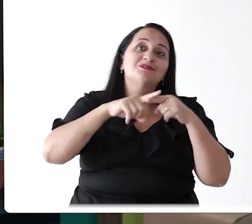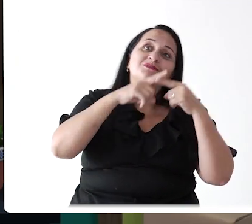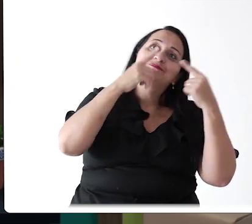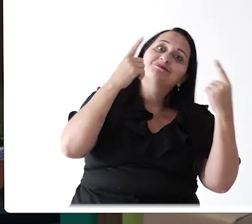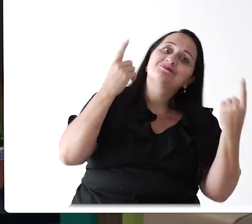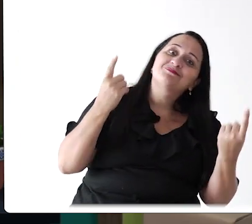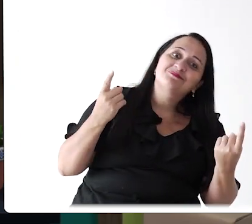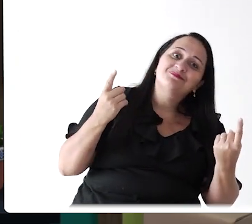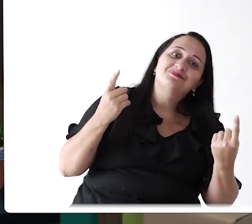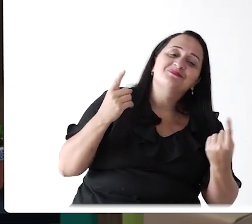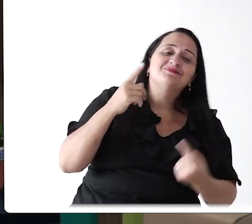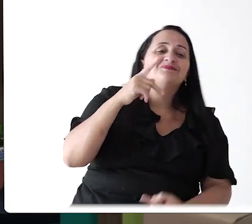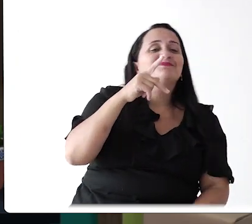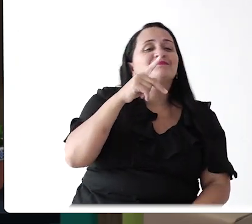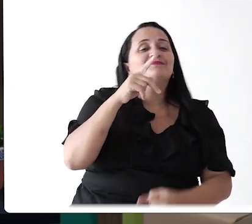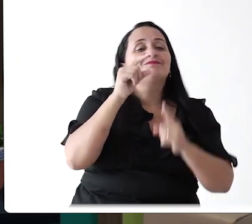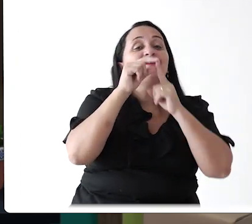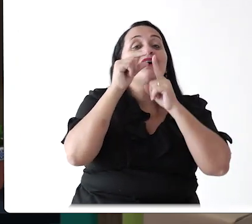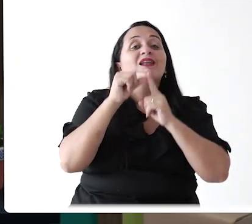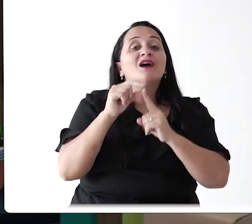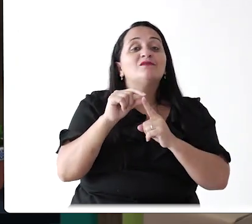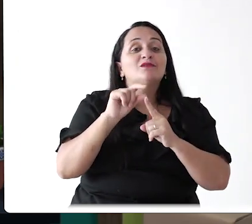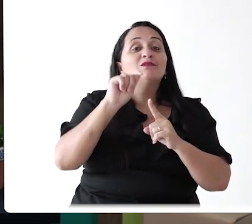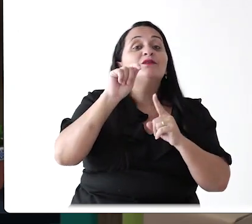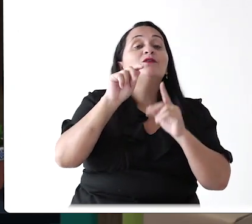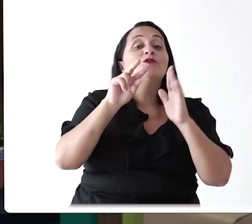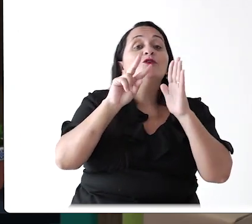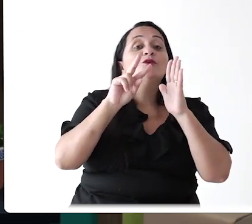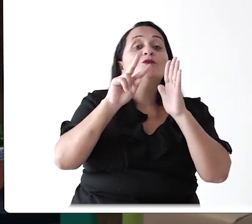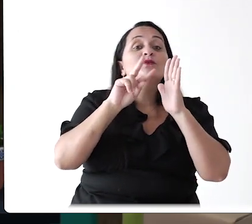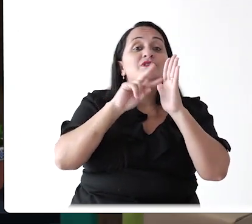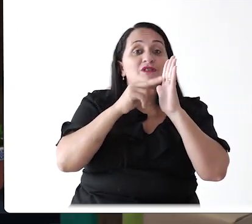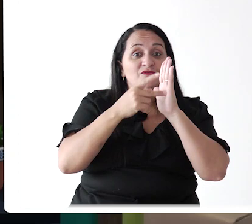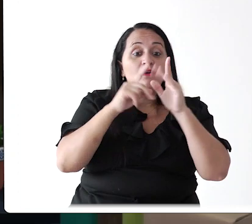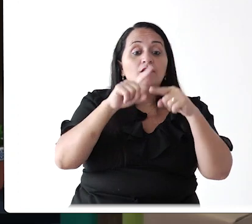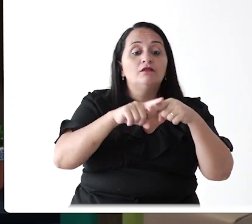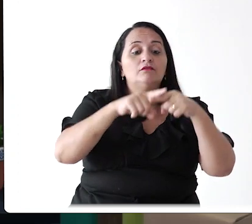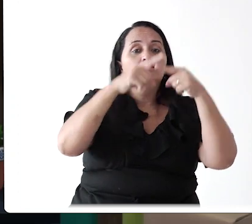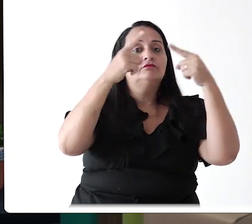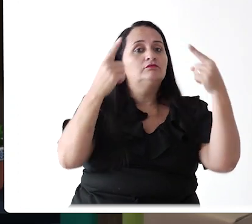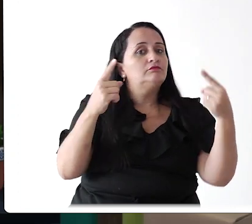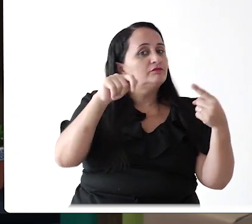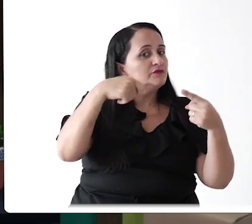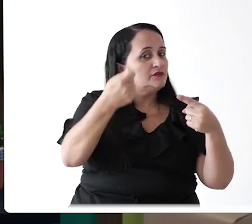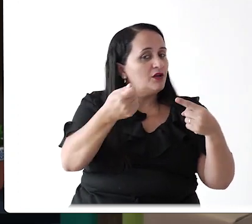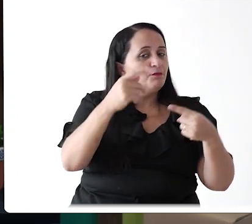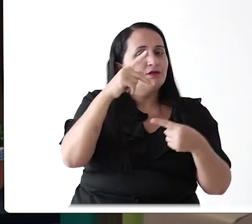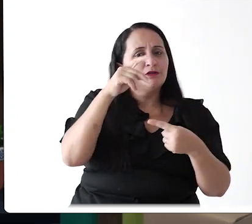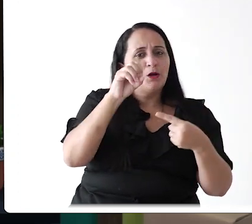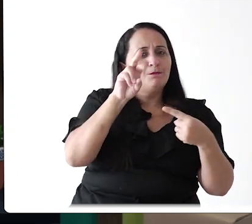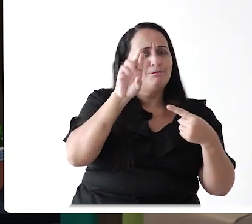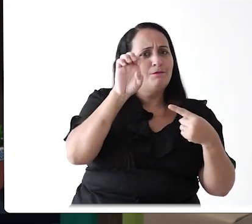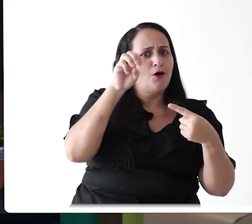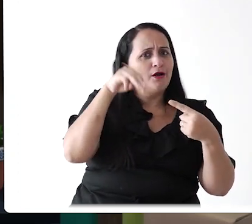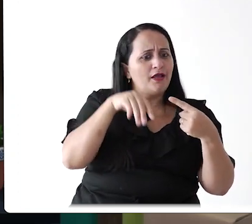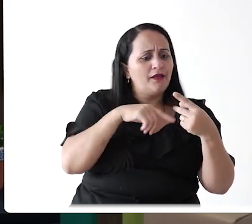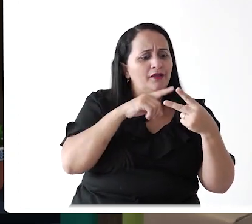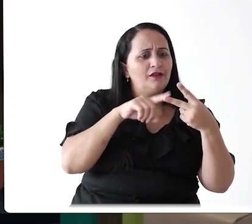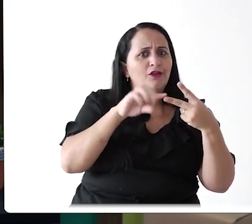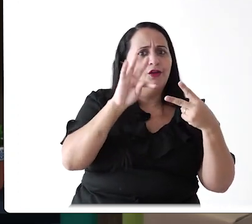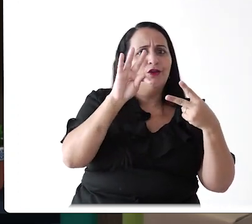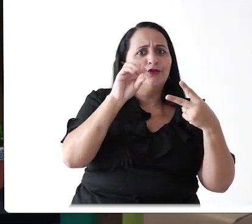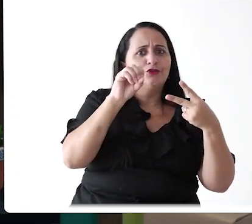contudo, todavia. Nós vamos dizer agora, vamos ó, contrastar duas